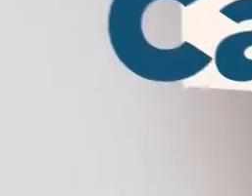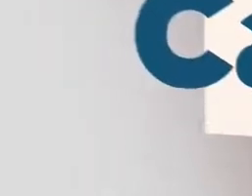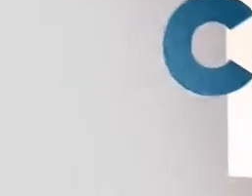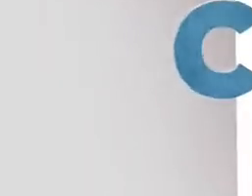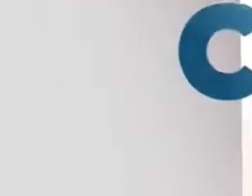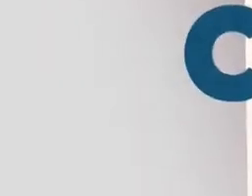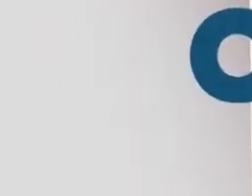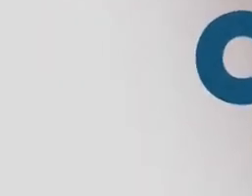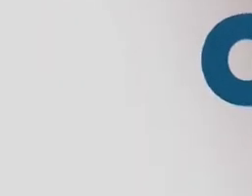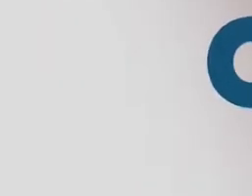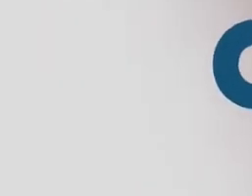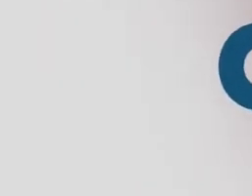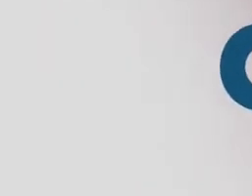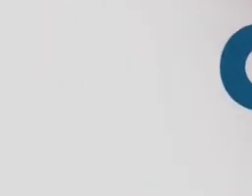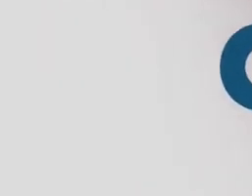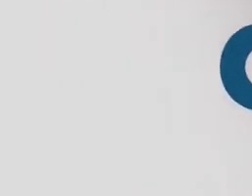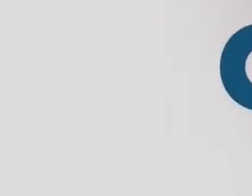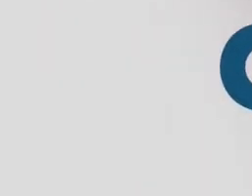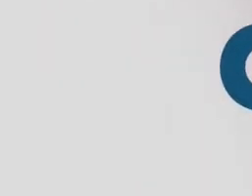E aí